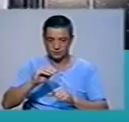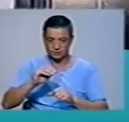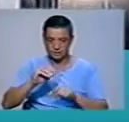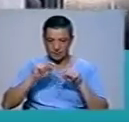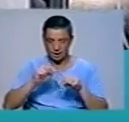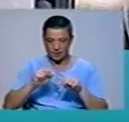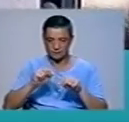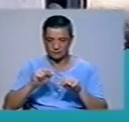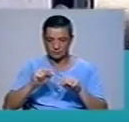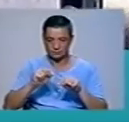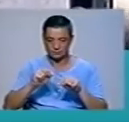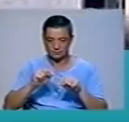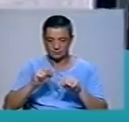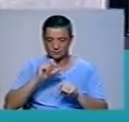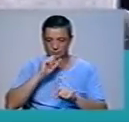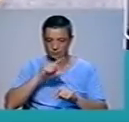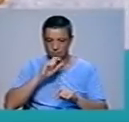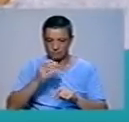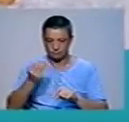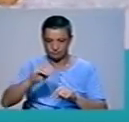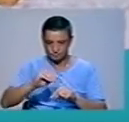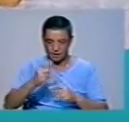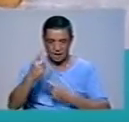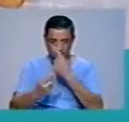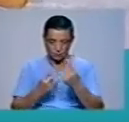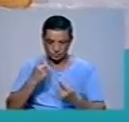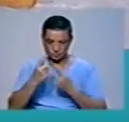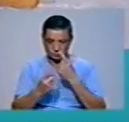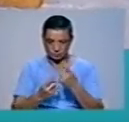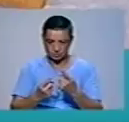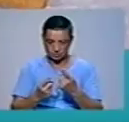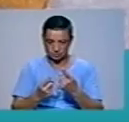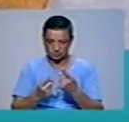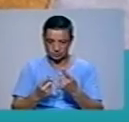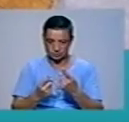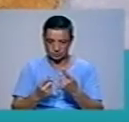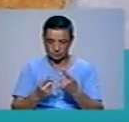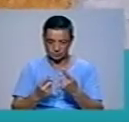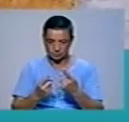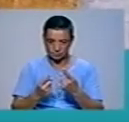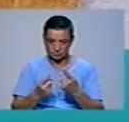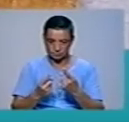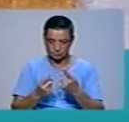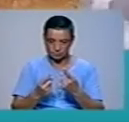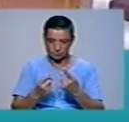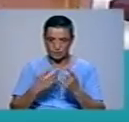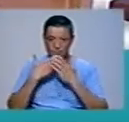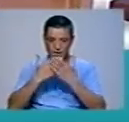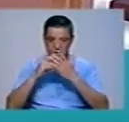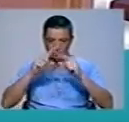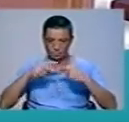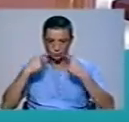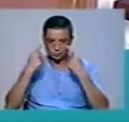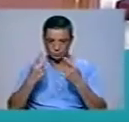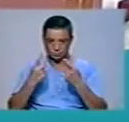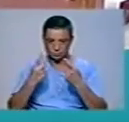mostrar. Ai, temos já aqui, colocaste aí? Já coloquei aqui alguns, agora vamos só colocar. Vamos acrescentar, não é? Vamos acrescentar e vamos. Obrigada, Jorge. Nada. Vamos colocar um